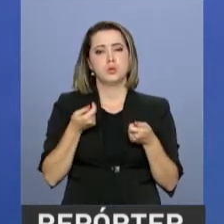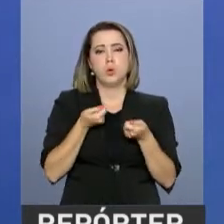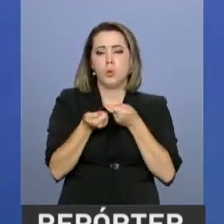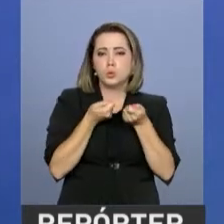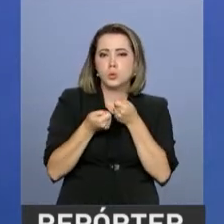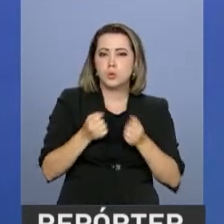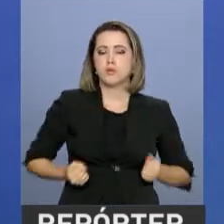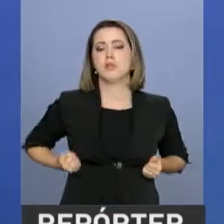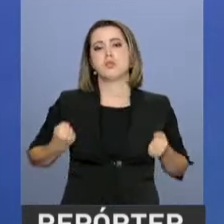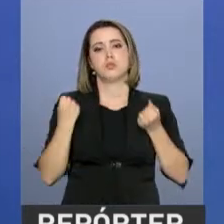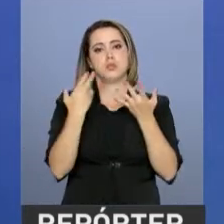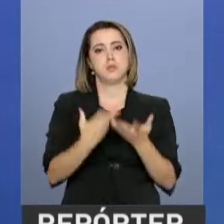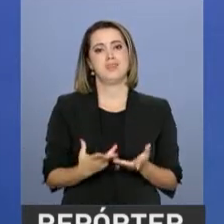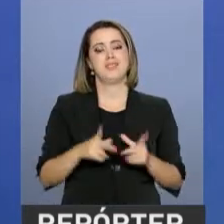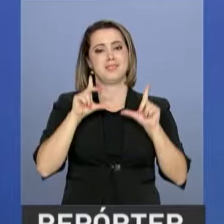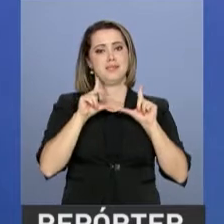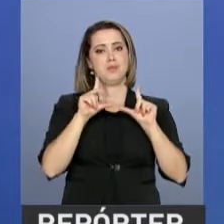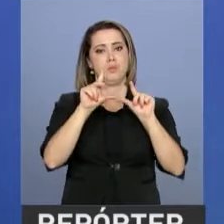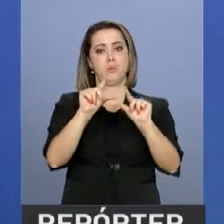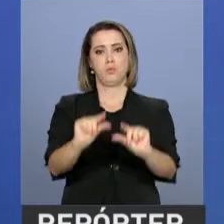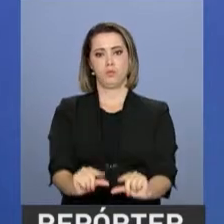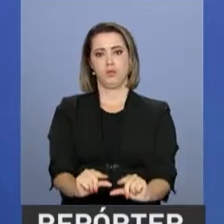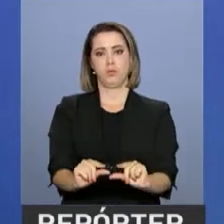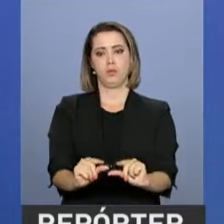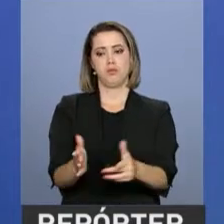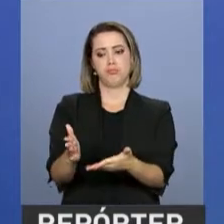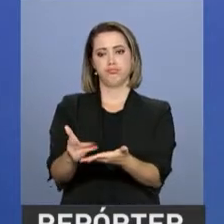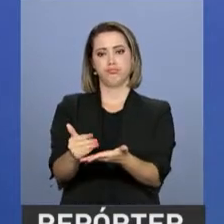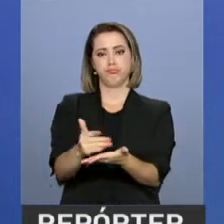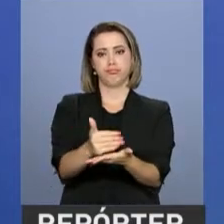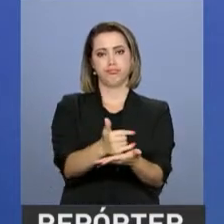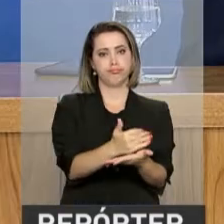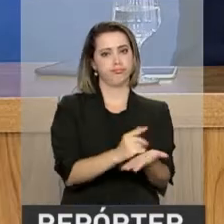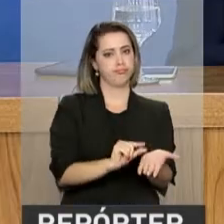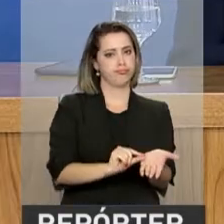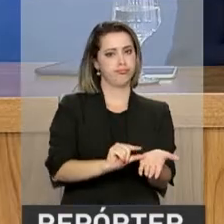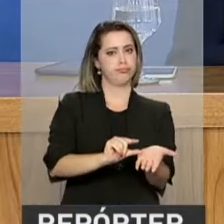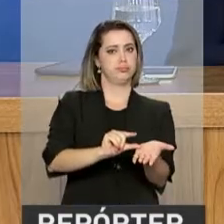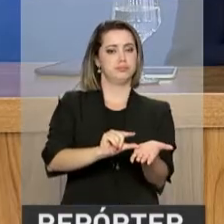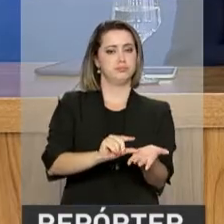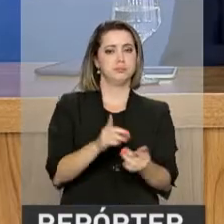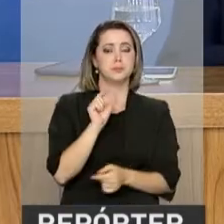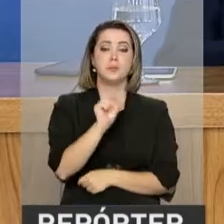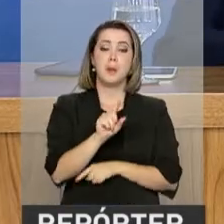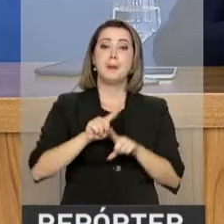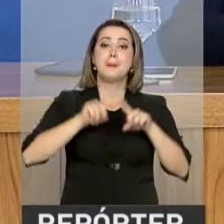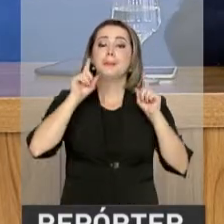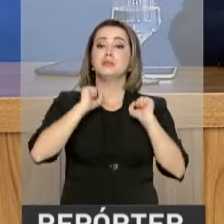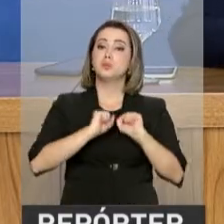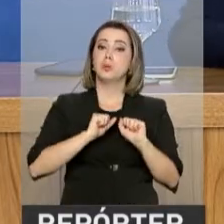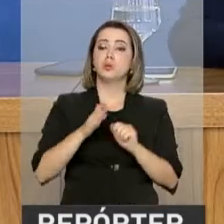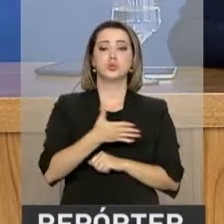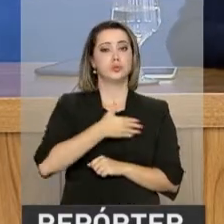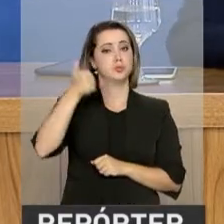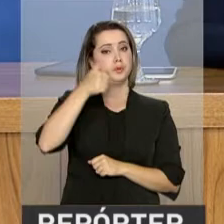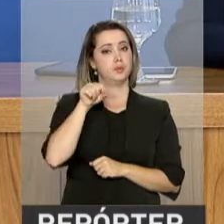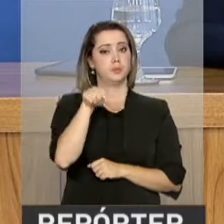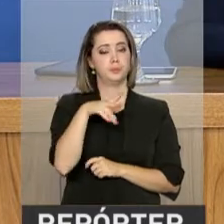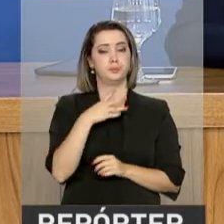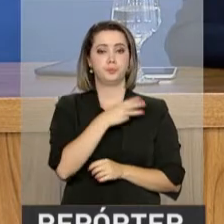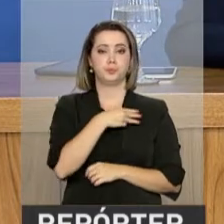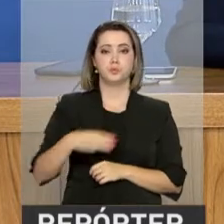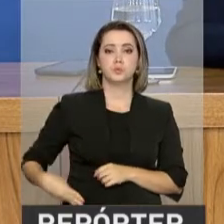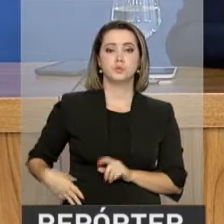e menos né pelos aumentos de receitas mas o cenário tende a melhorar o ministro da